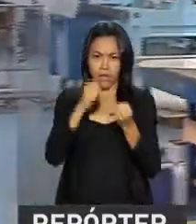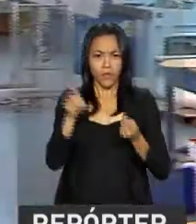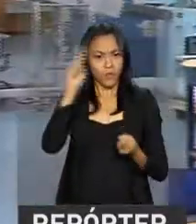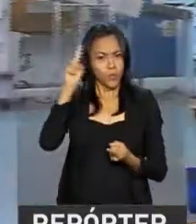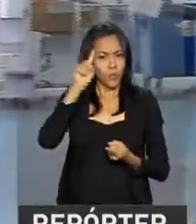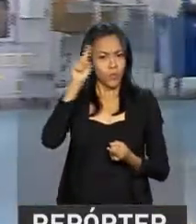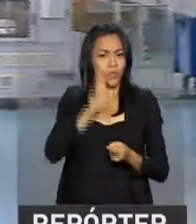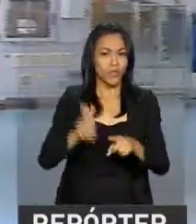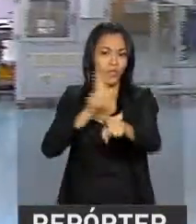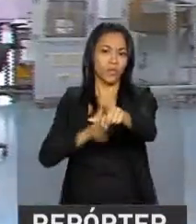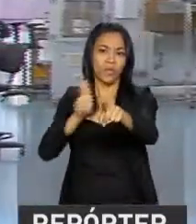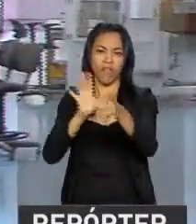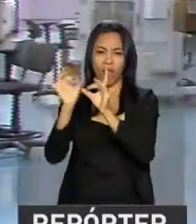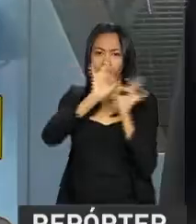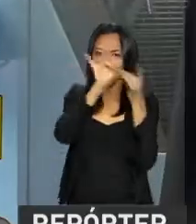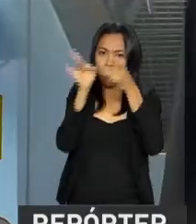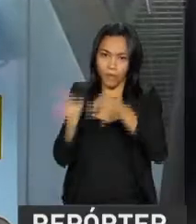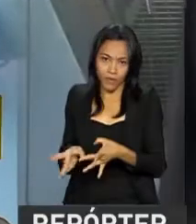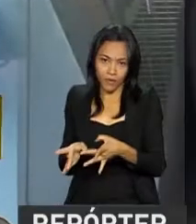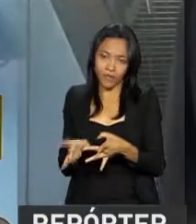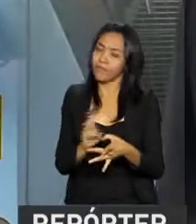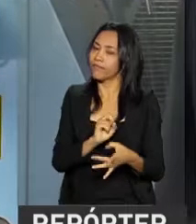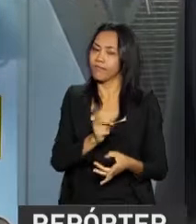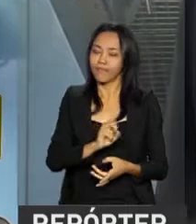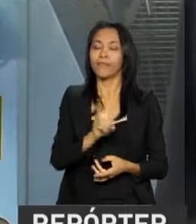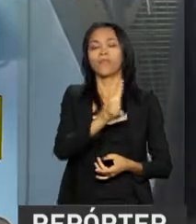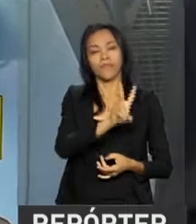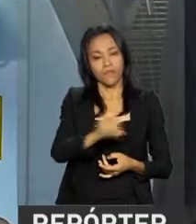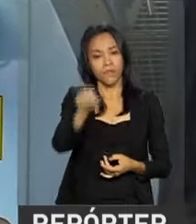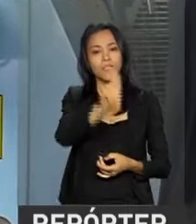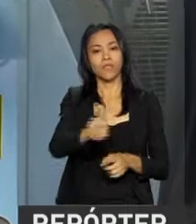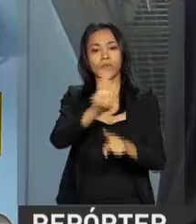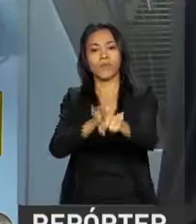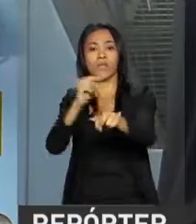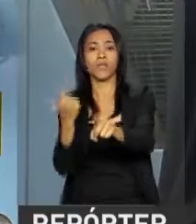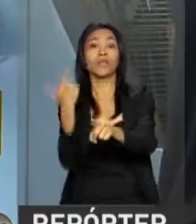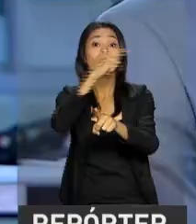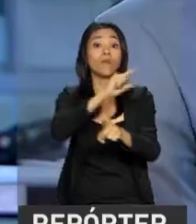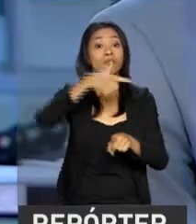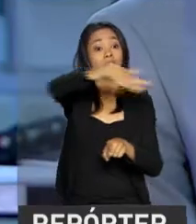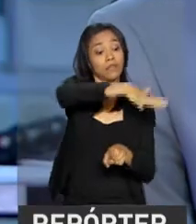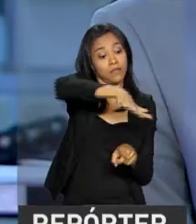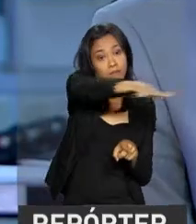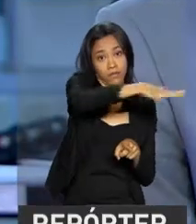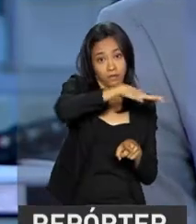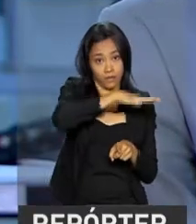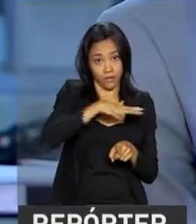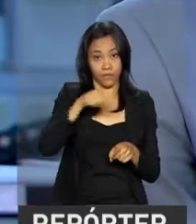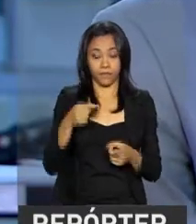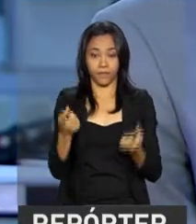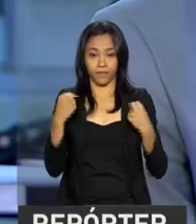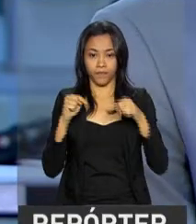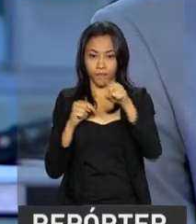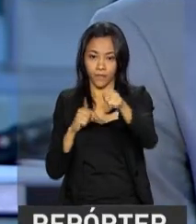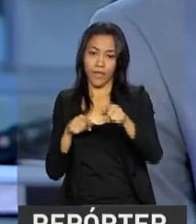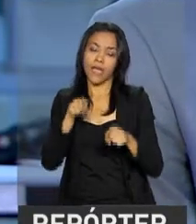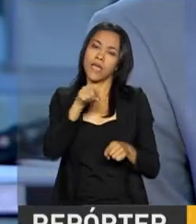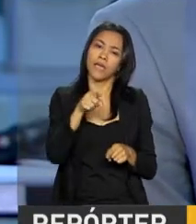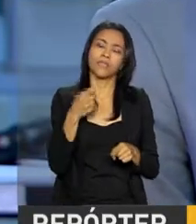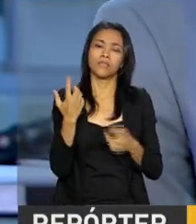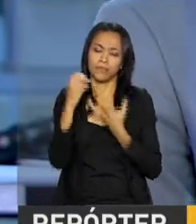os dias não vão ser aposentadas um ser utilizadas em outros serviços o equipamento ainda é bastante